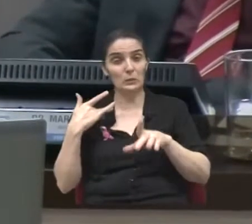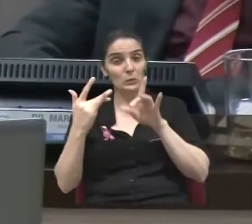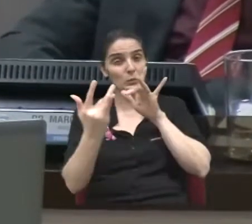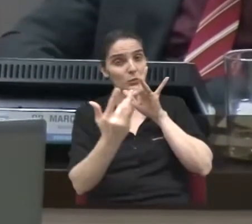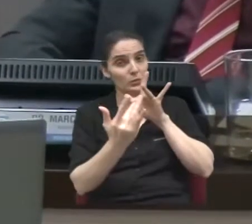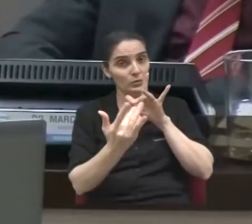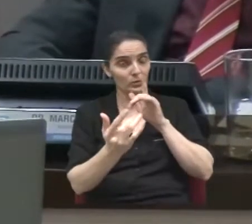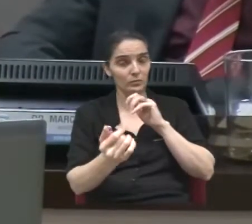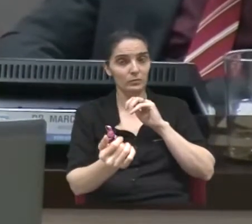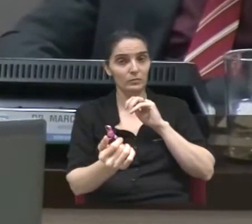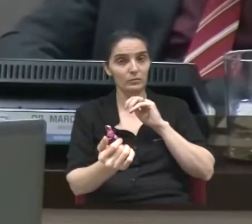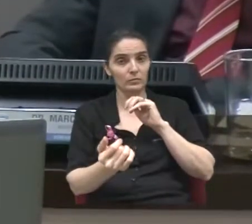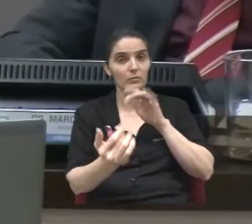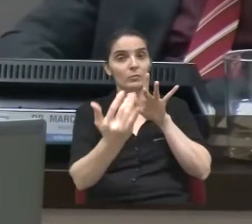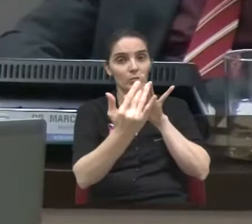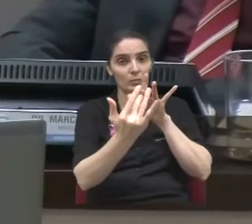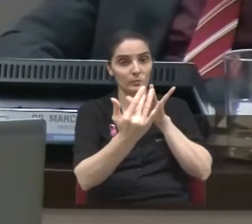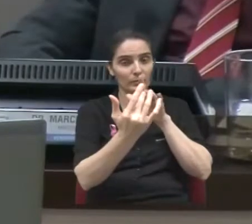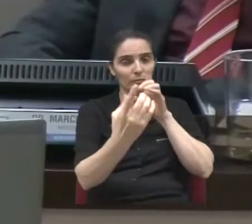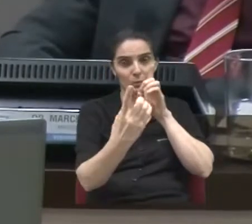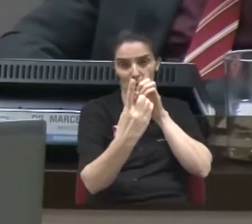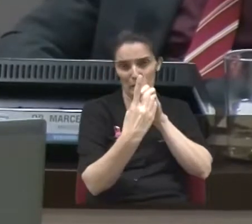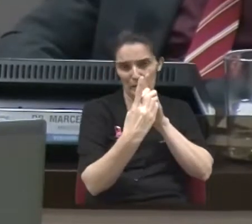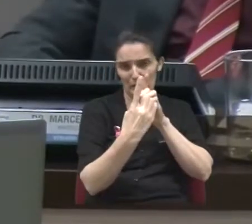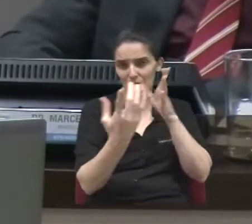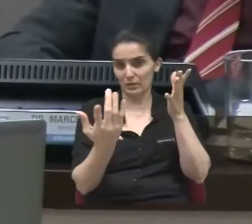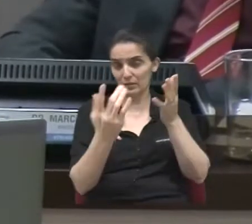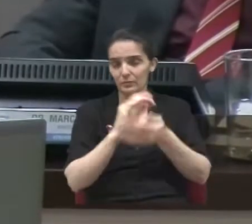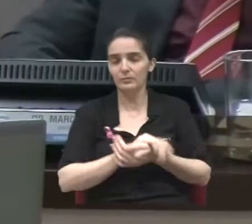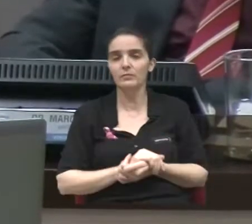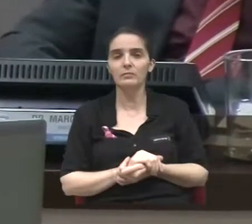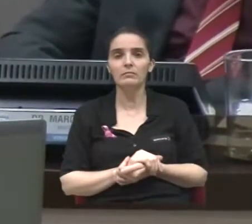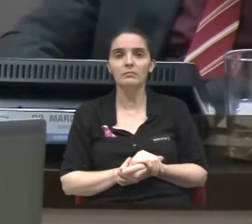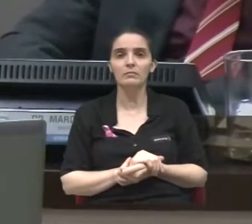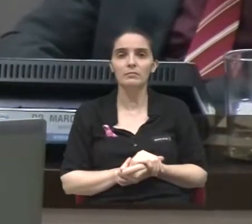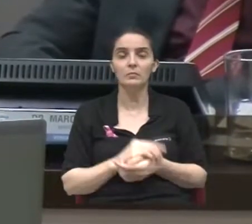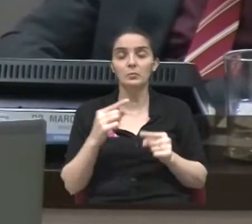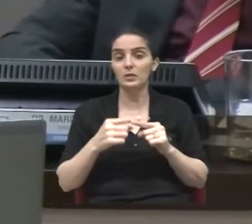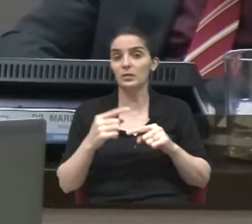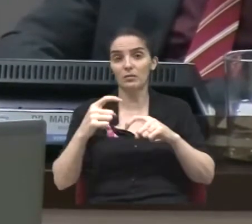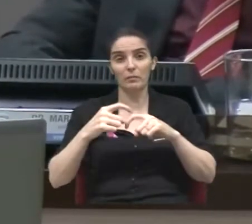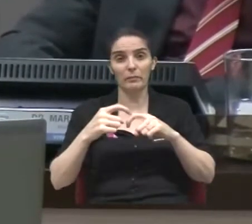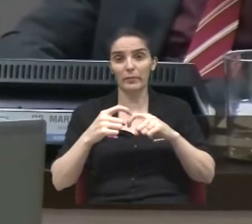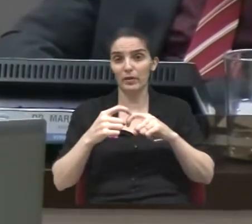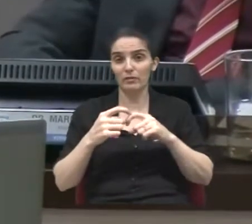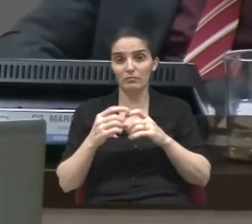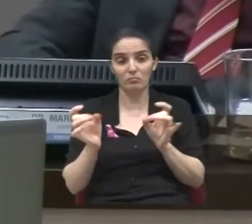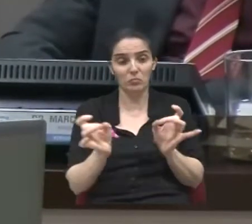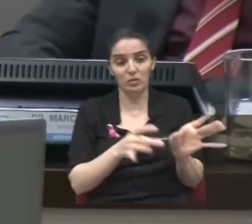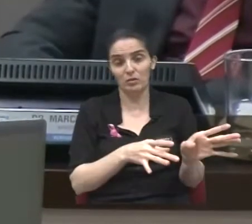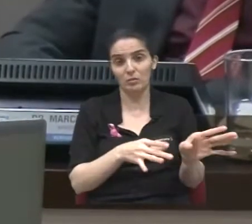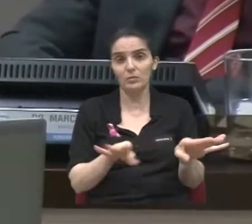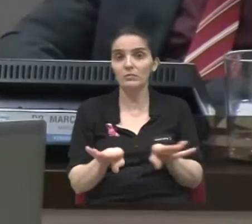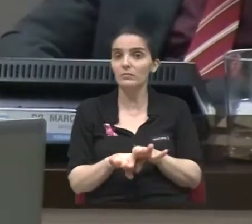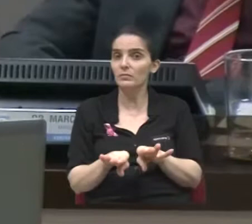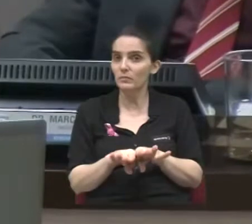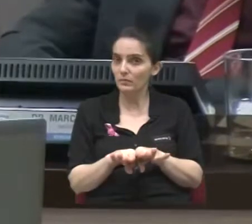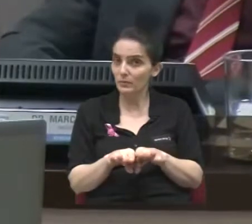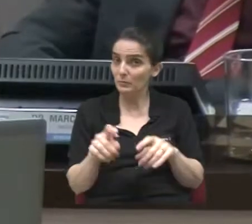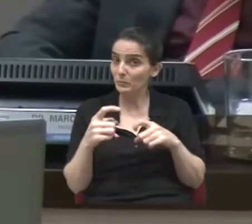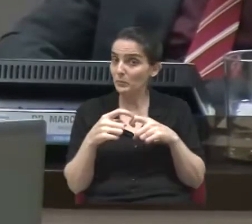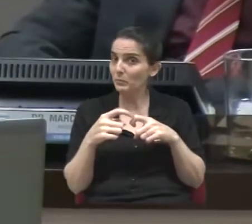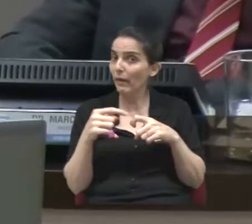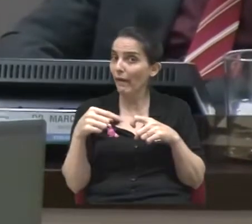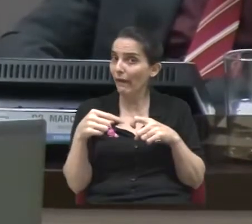profissionais deixariam de atender, não mais participar do programa, quanto os próprios médicos que estão no